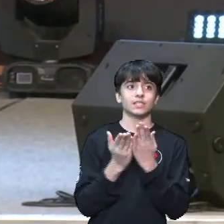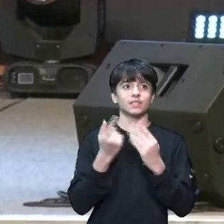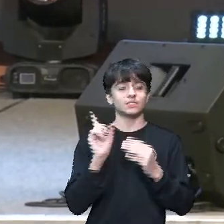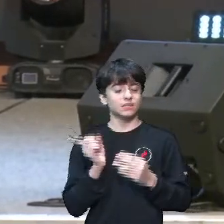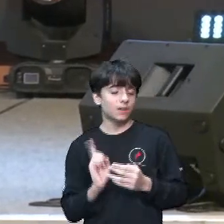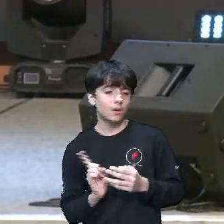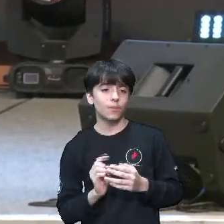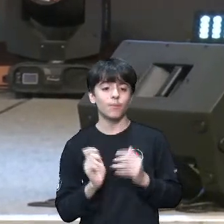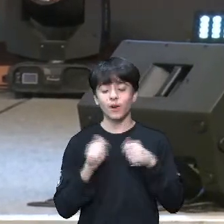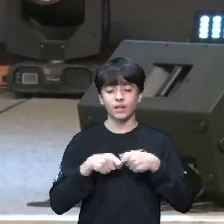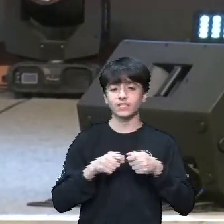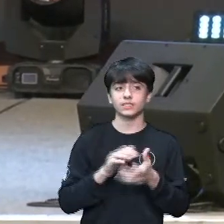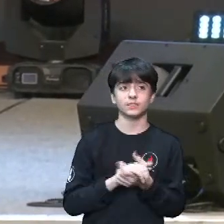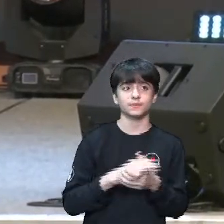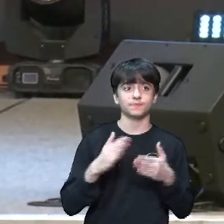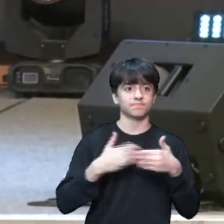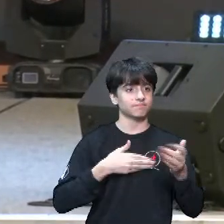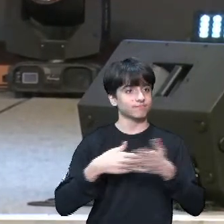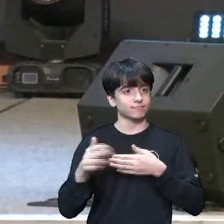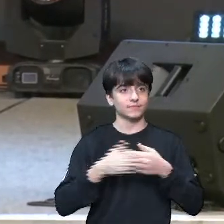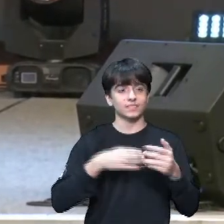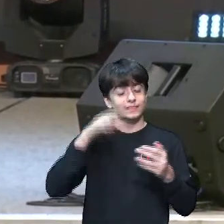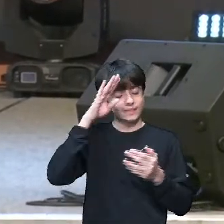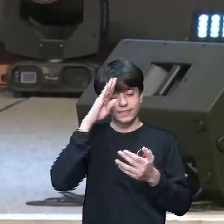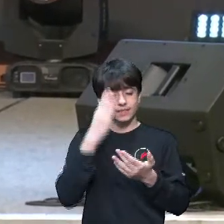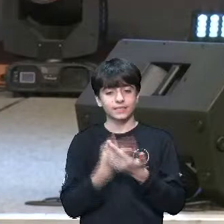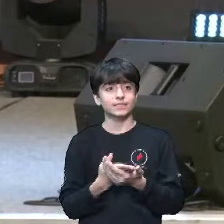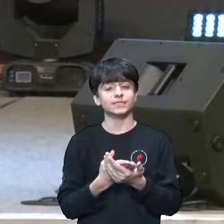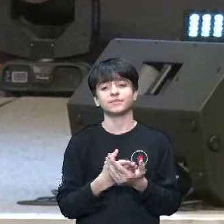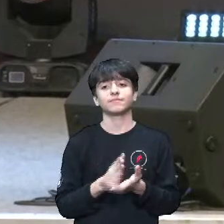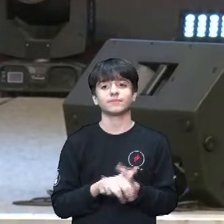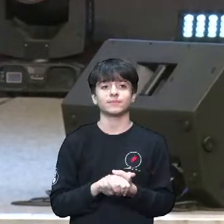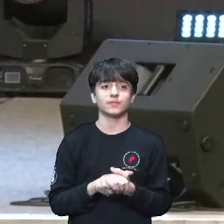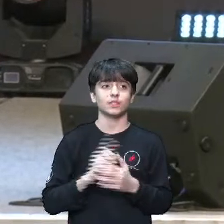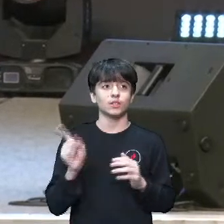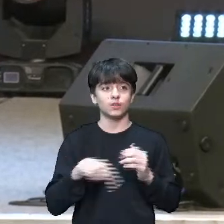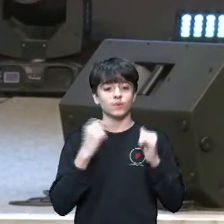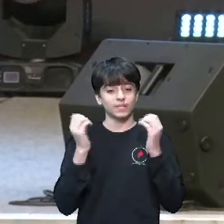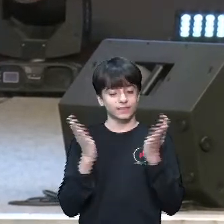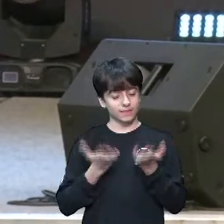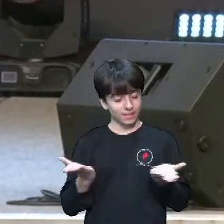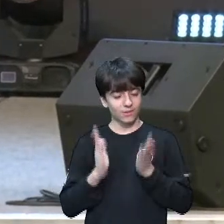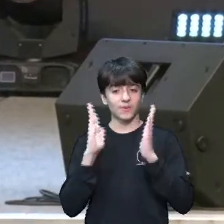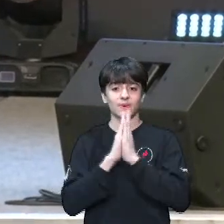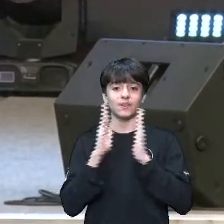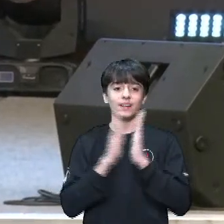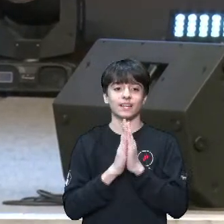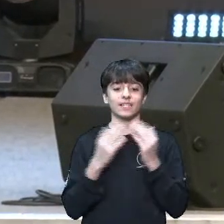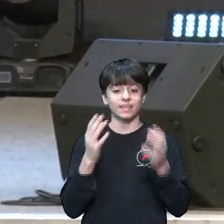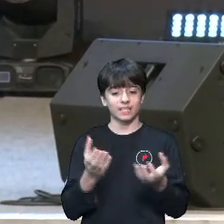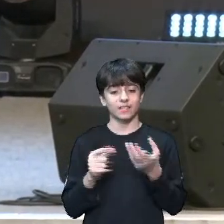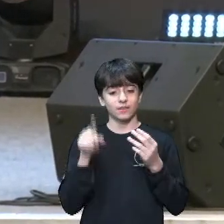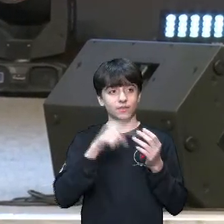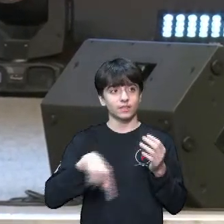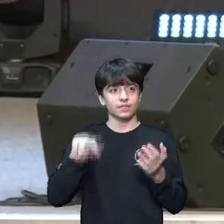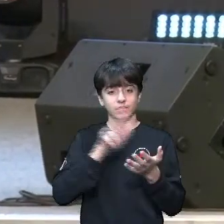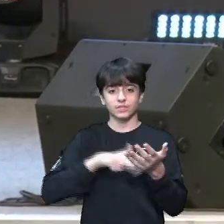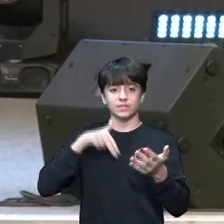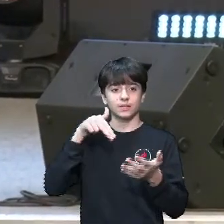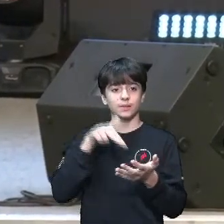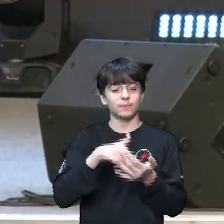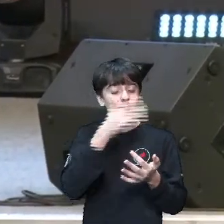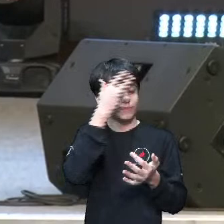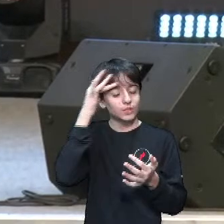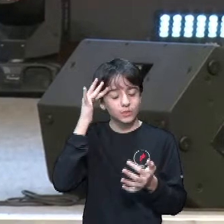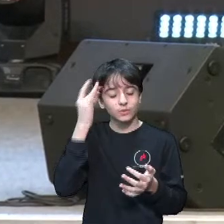ser de qualquer outra crença, não tem problema. Então, nós vamos agora orar, e eu quero que fique de pé você, que já está